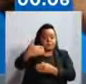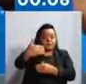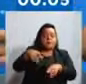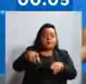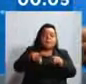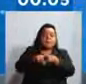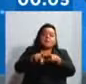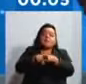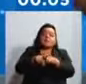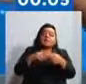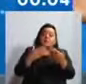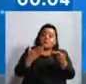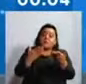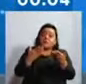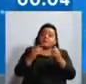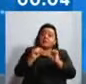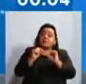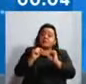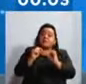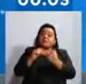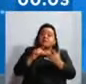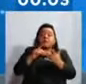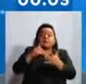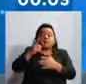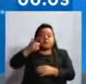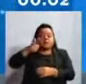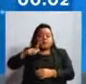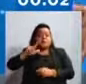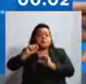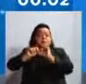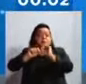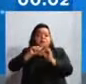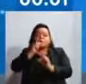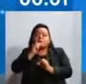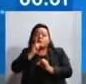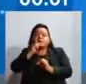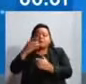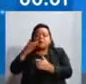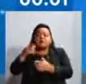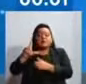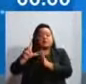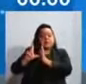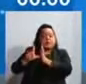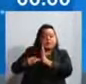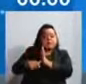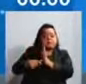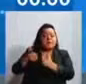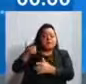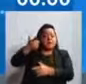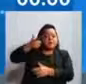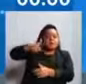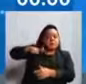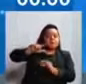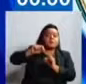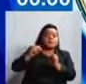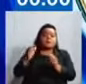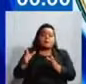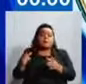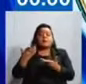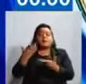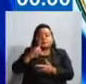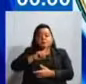uma possibilidade de recuperação do que está em atraso. Então, uma parte, uma cobre a outra. Não é renúncia fiscal.